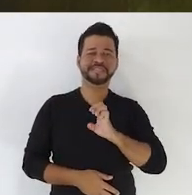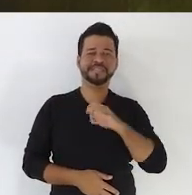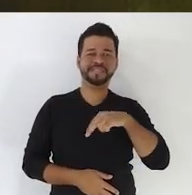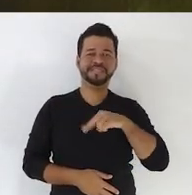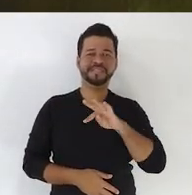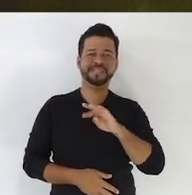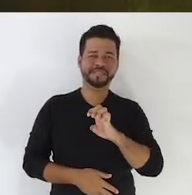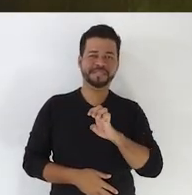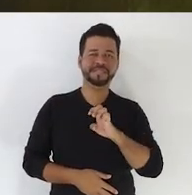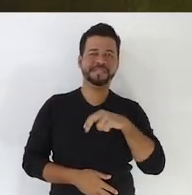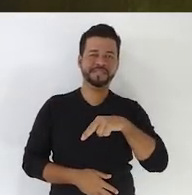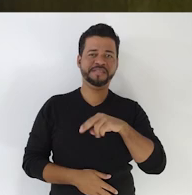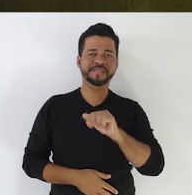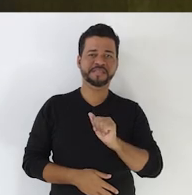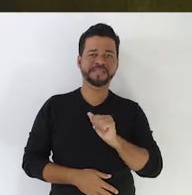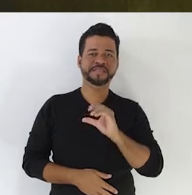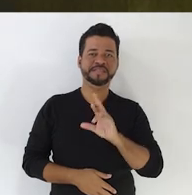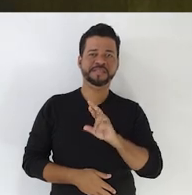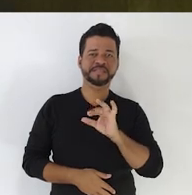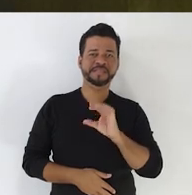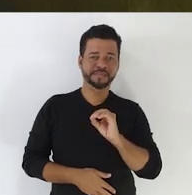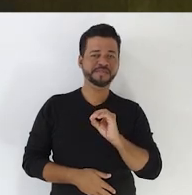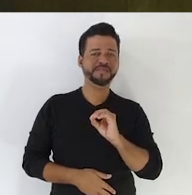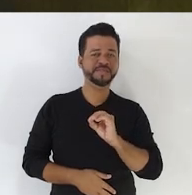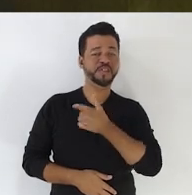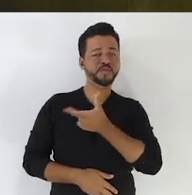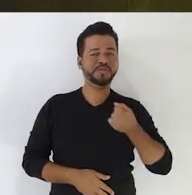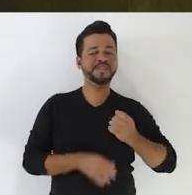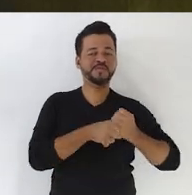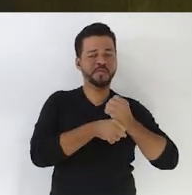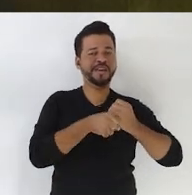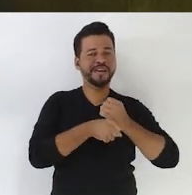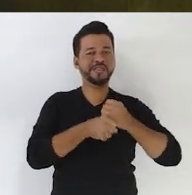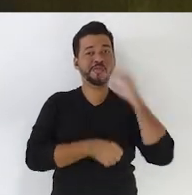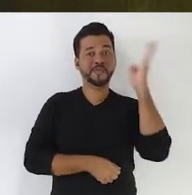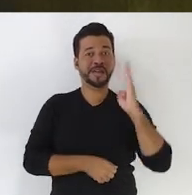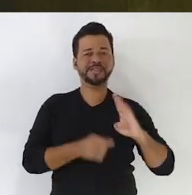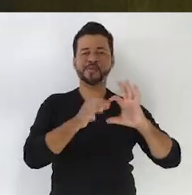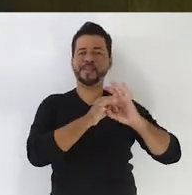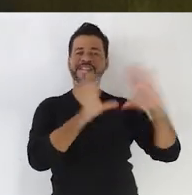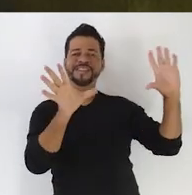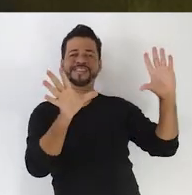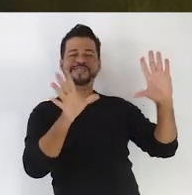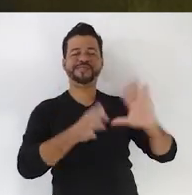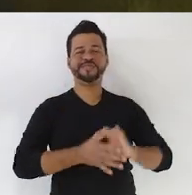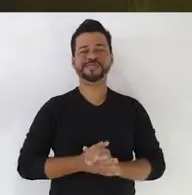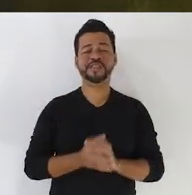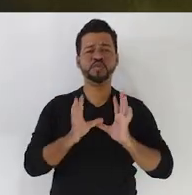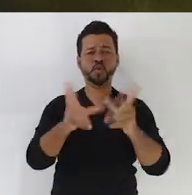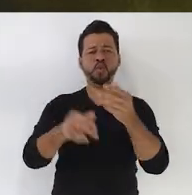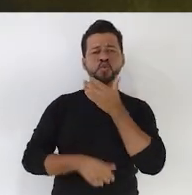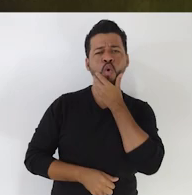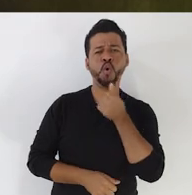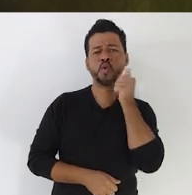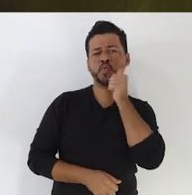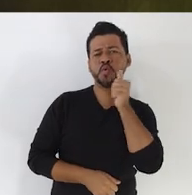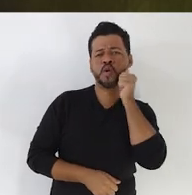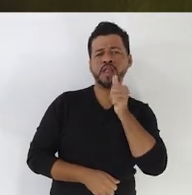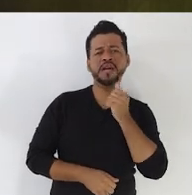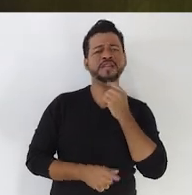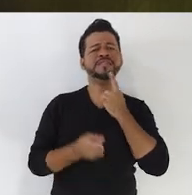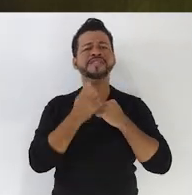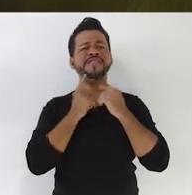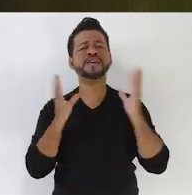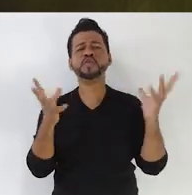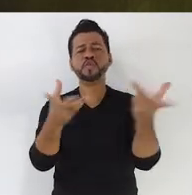vocês a este portal do Bicentenário da Independência. A você que aí está, nós desejamos que esse seja um espaço de